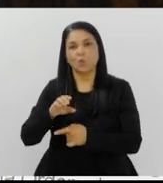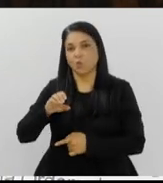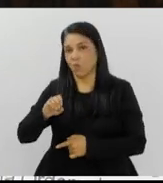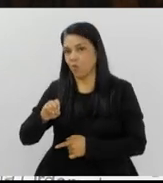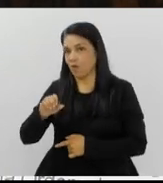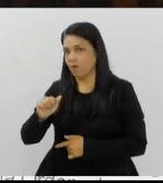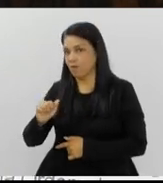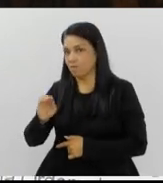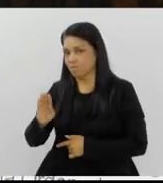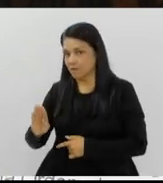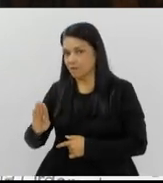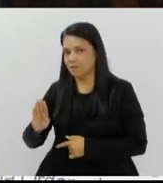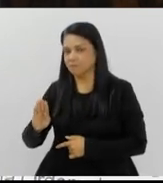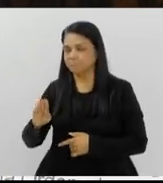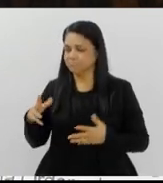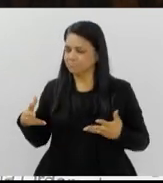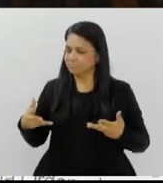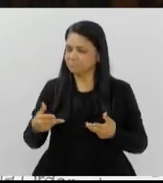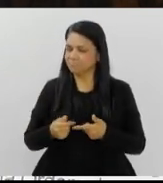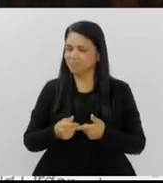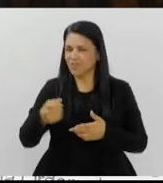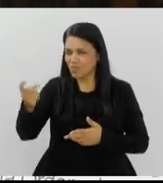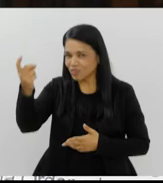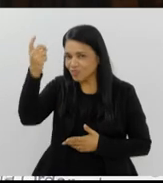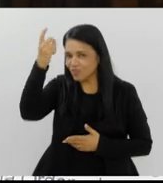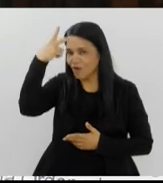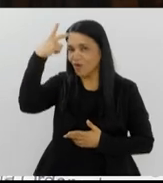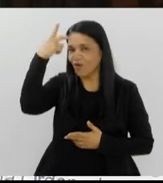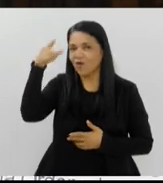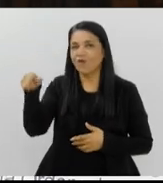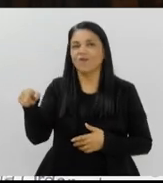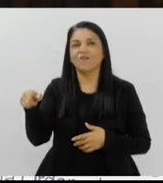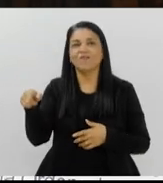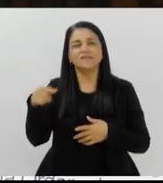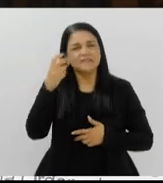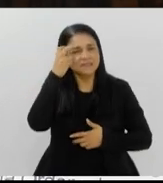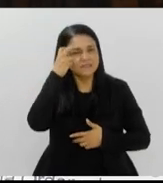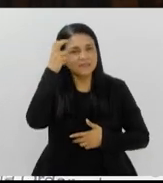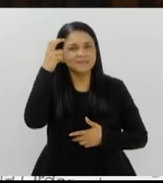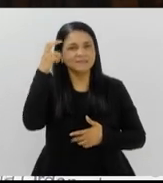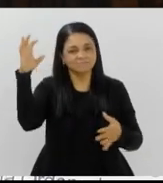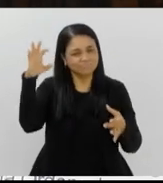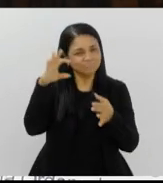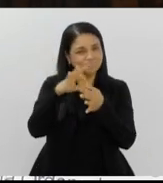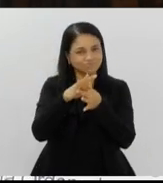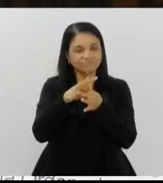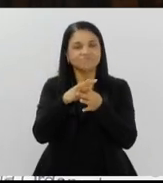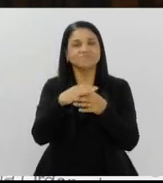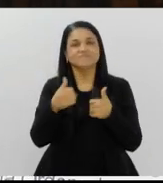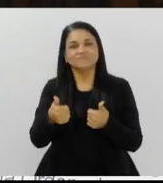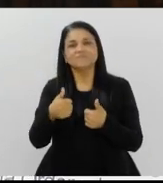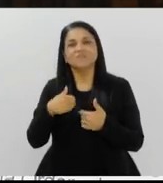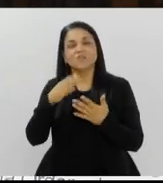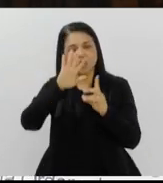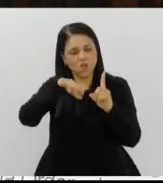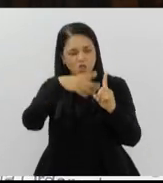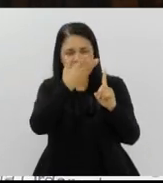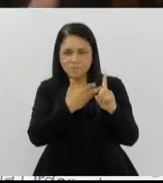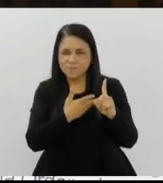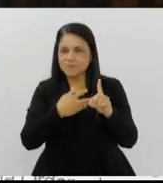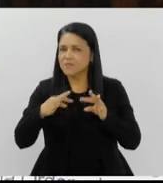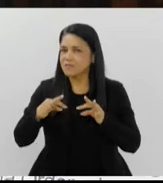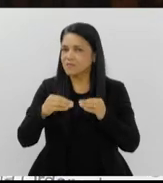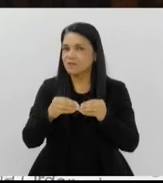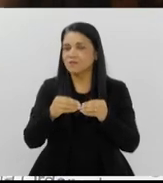absoluta maestria, com esse seu talento, além da sua inteligência. Então, todas as homenagens, todas